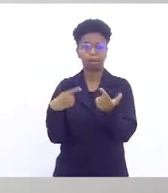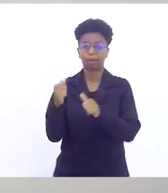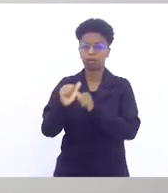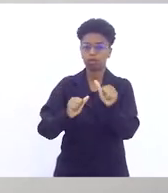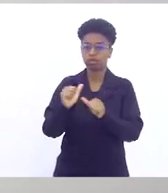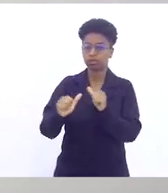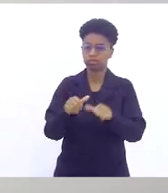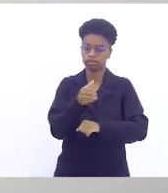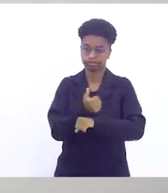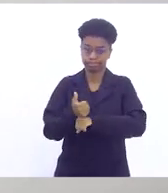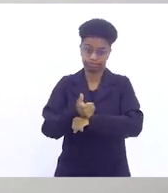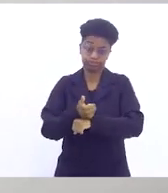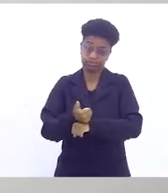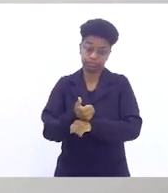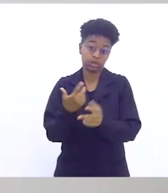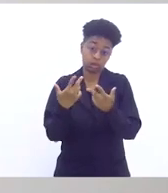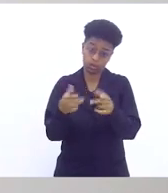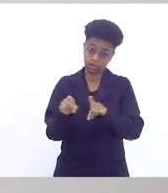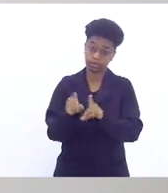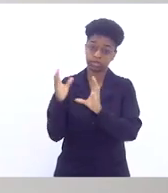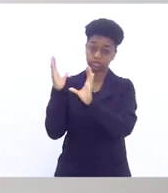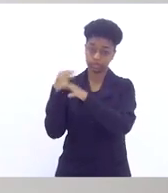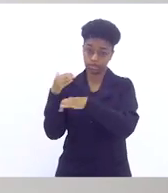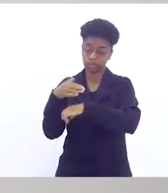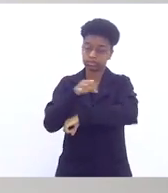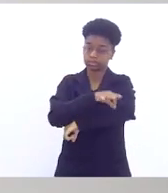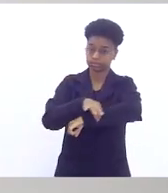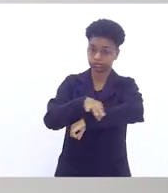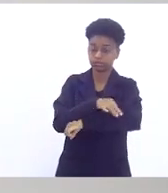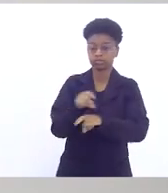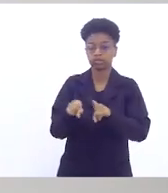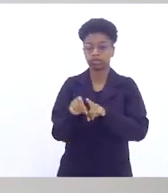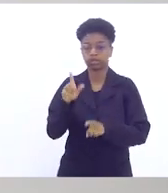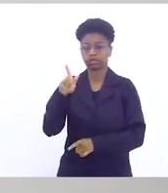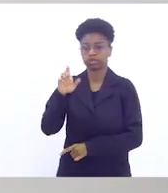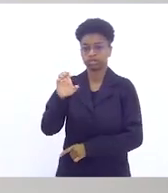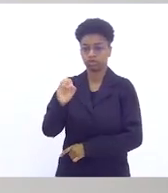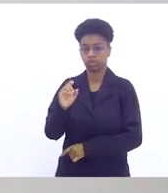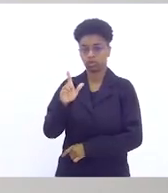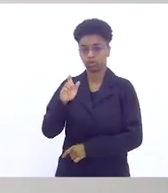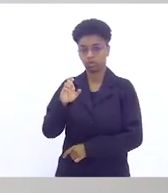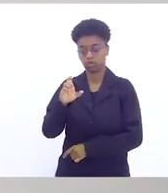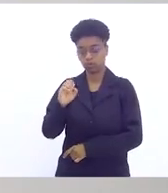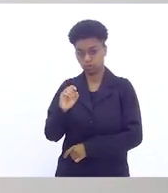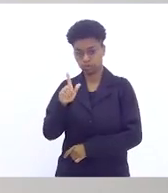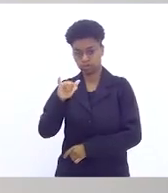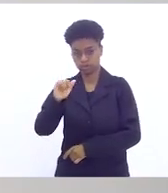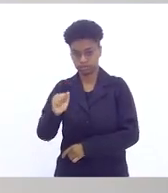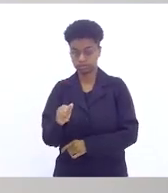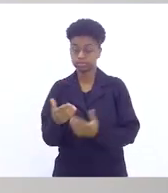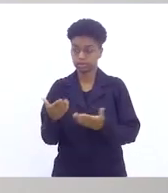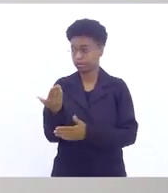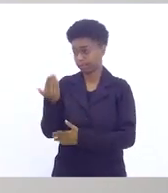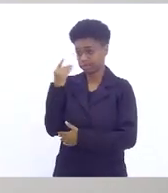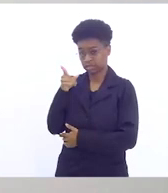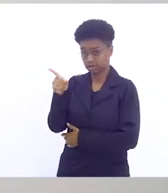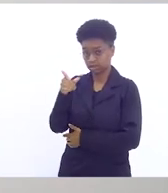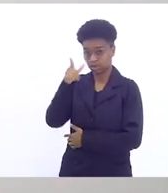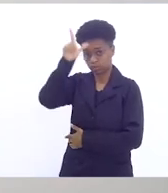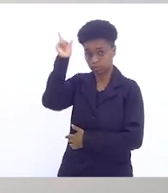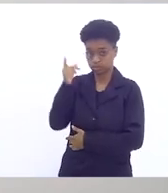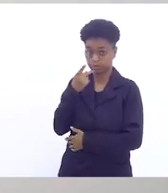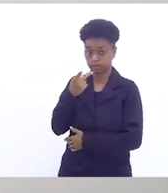assim como na engenharia também na arquitetura na Geologia uma vez Luís Paulo falou numa audiência você está você porque